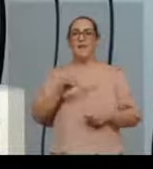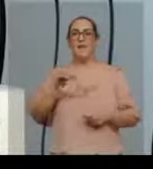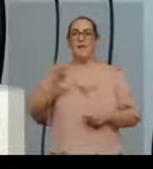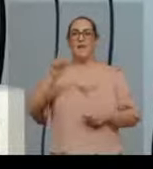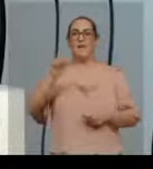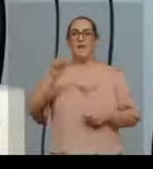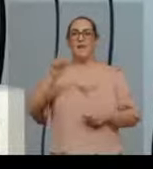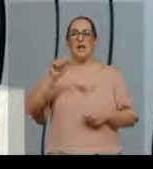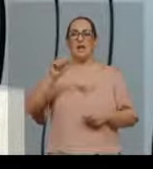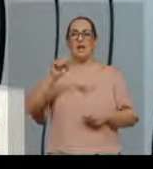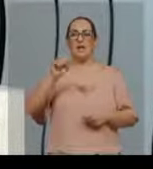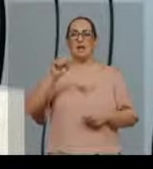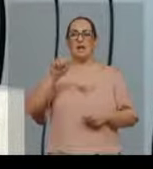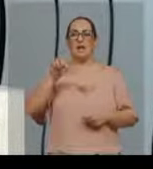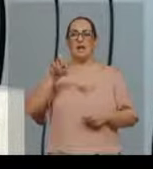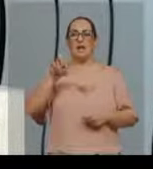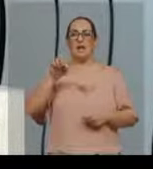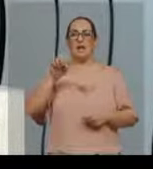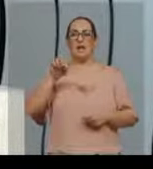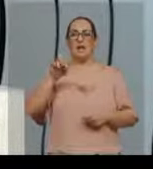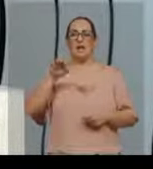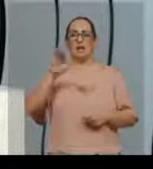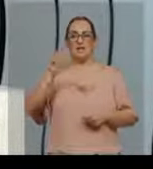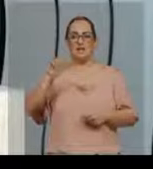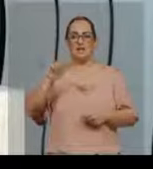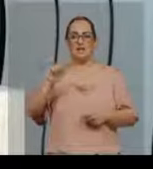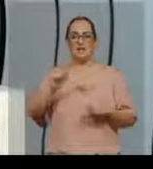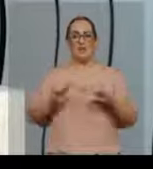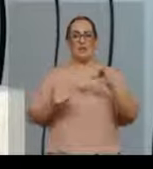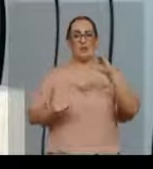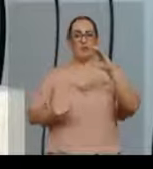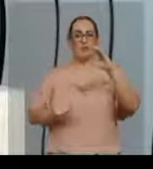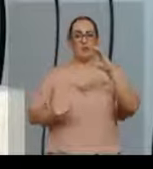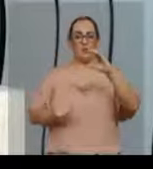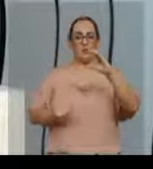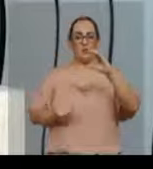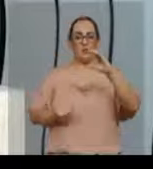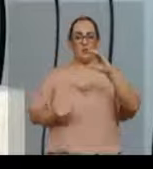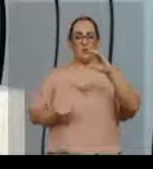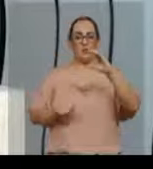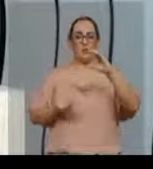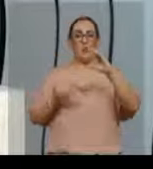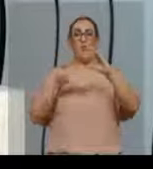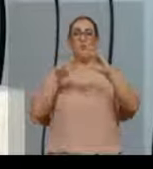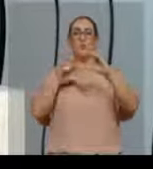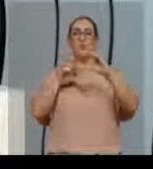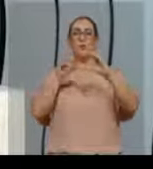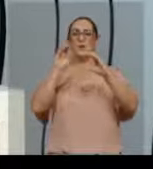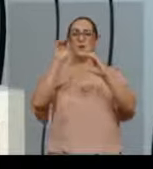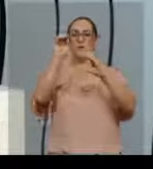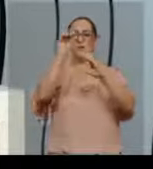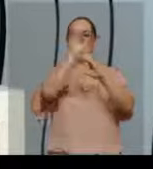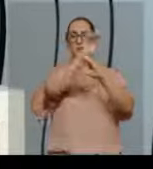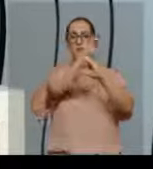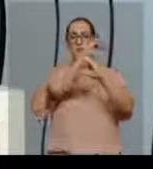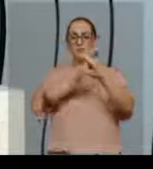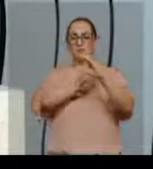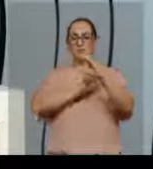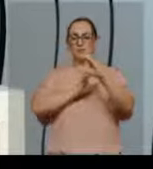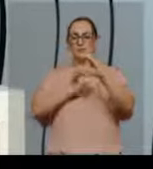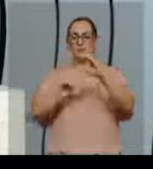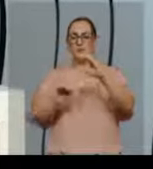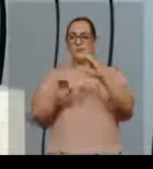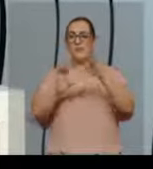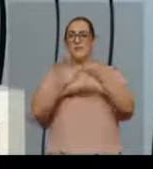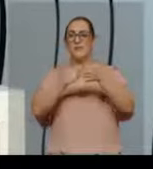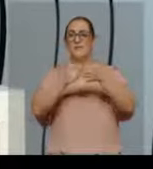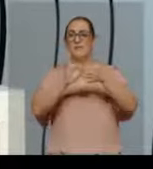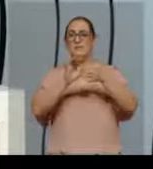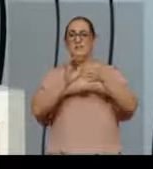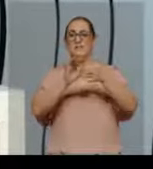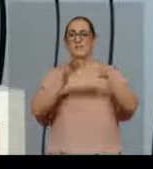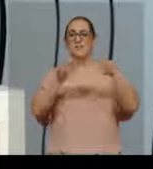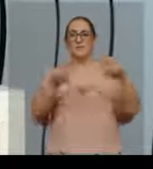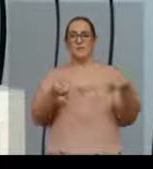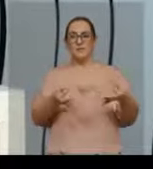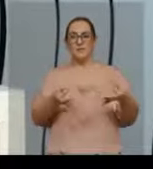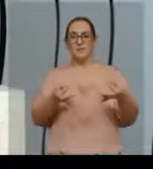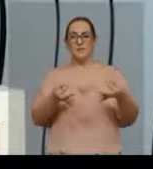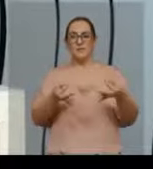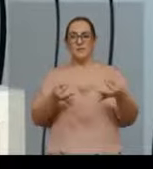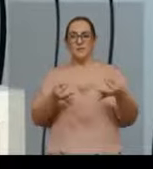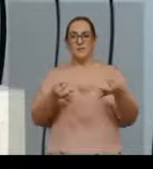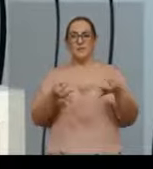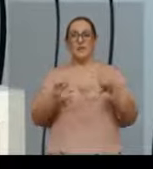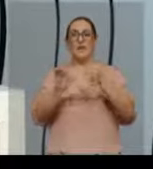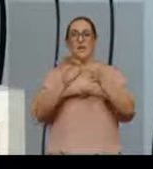que que é isso? É quando eu tenho um carbono fazendo 4 ligações simples com ligantes diferentes.